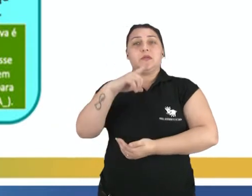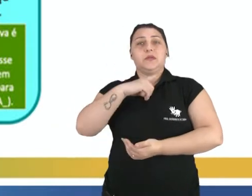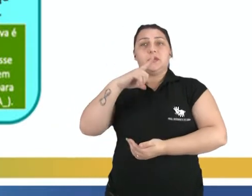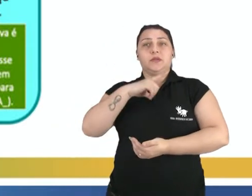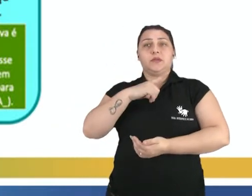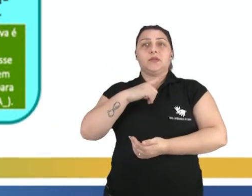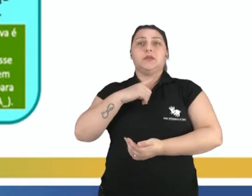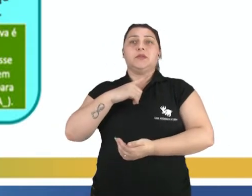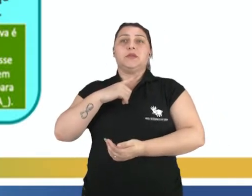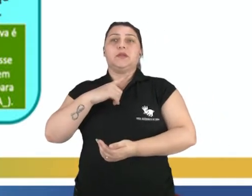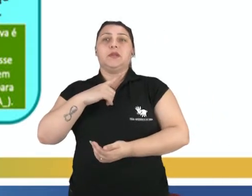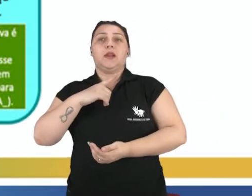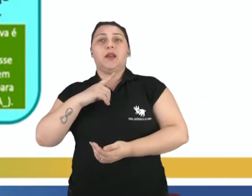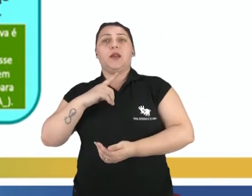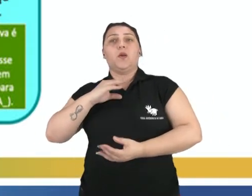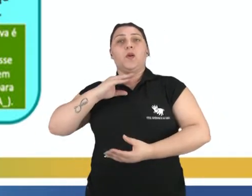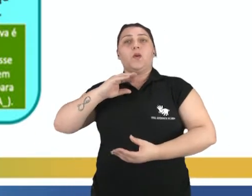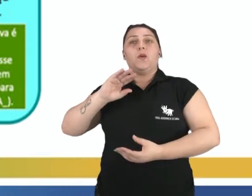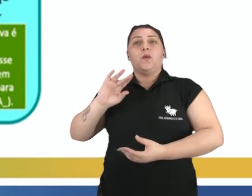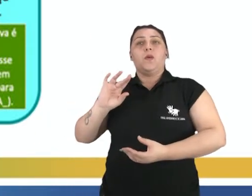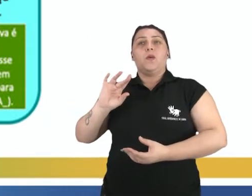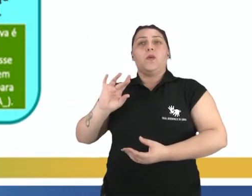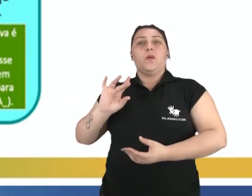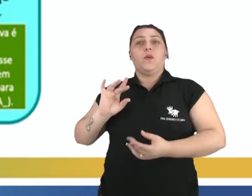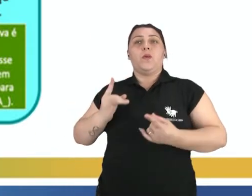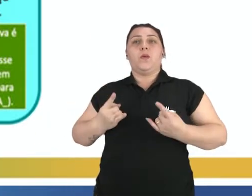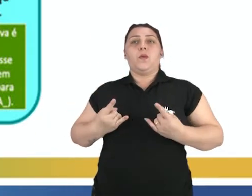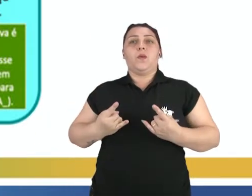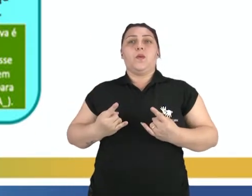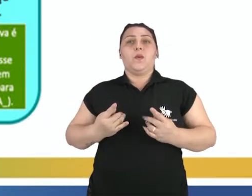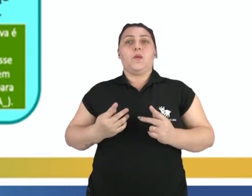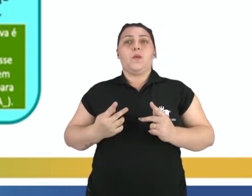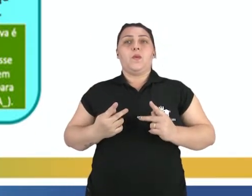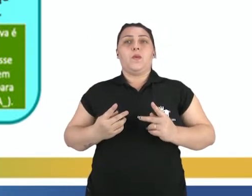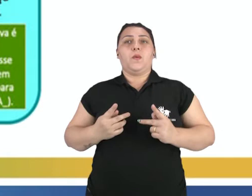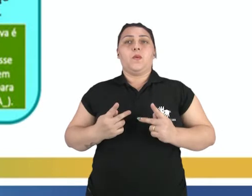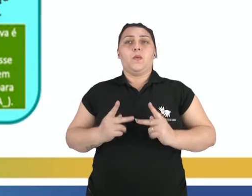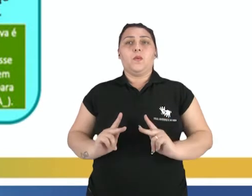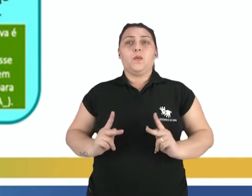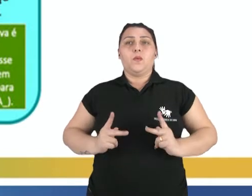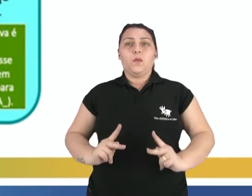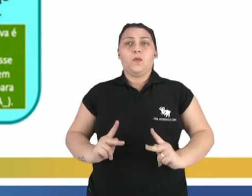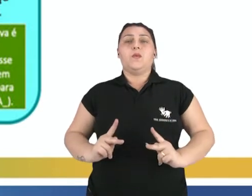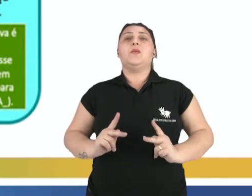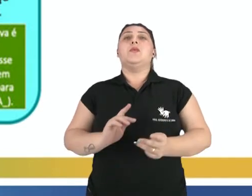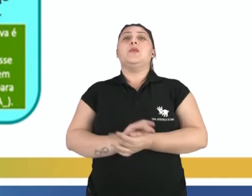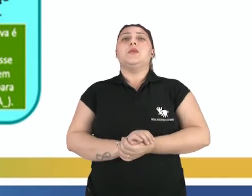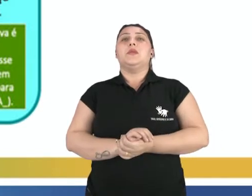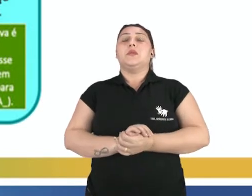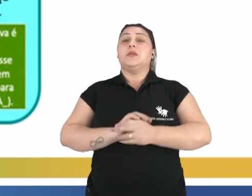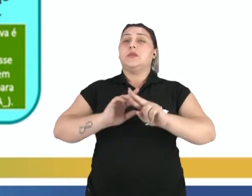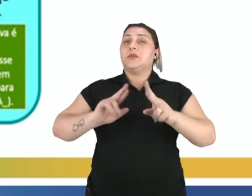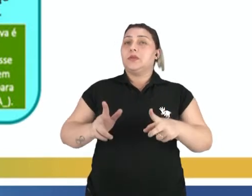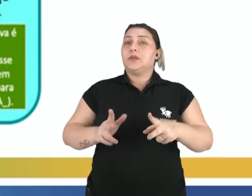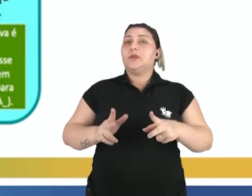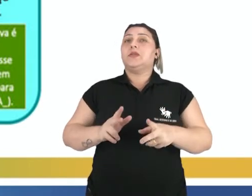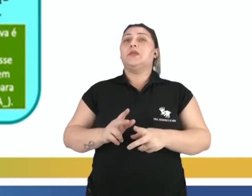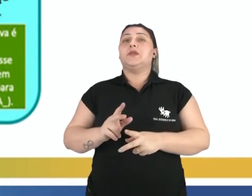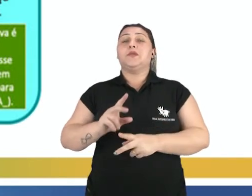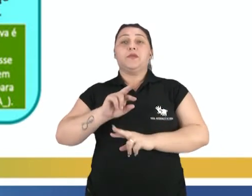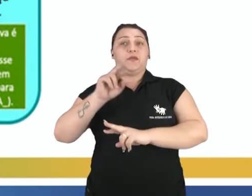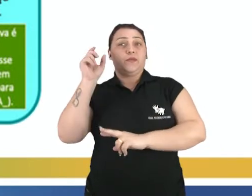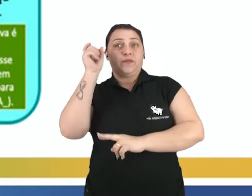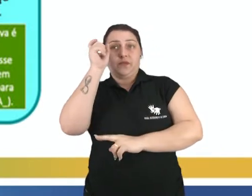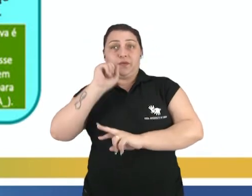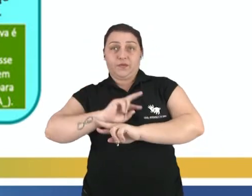o hormônio progesterona, tendo a presença desse hormônio, ela se expressa nos homens de uma forma mais agressiva.